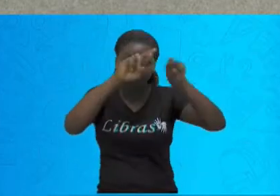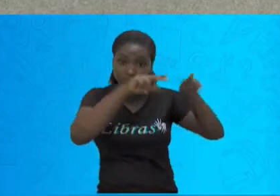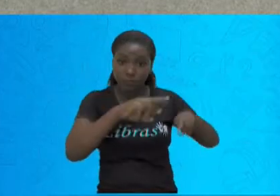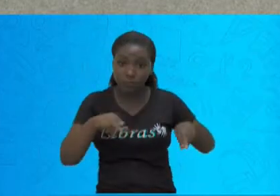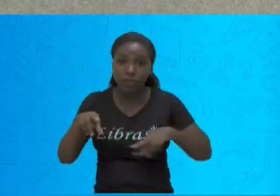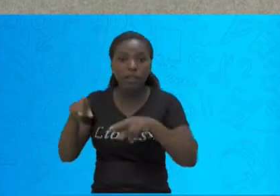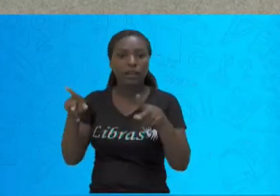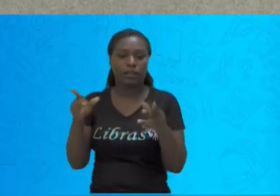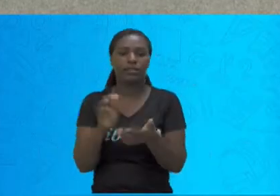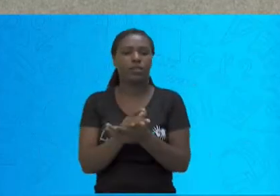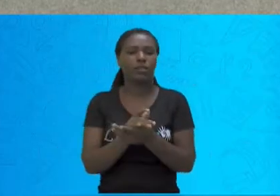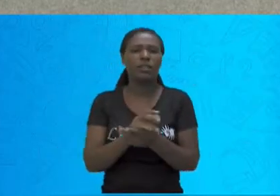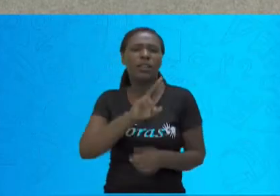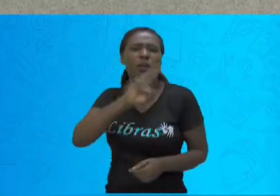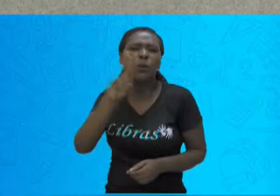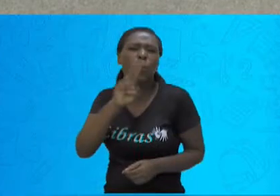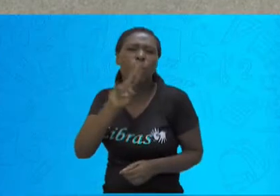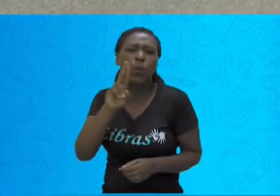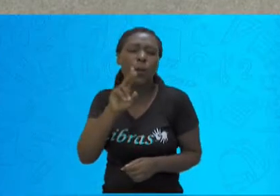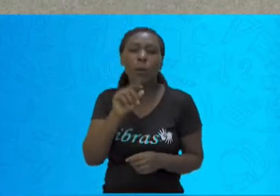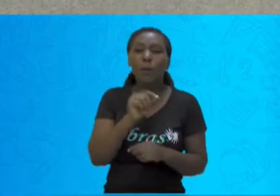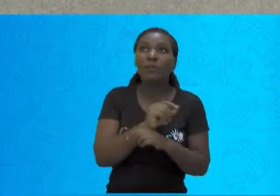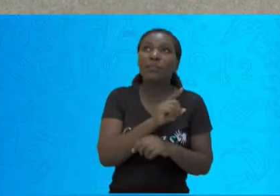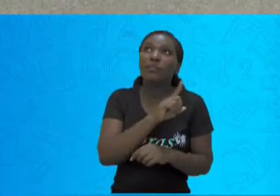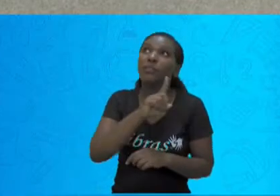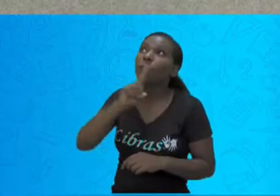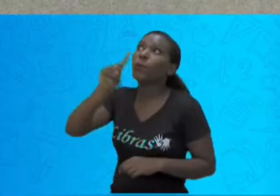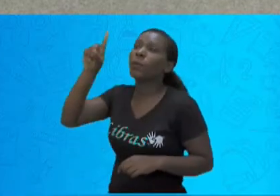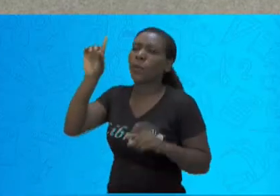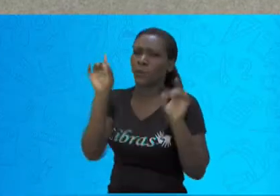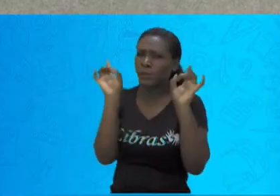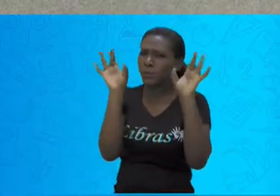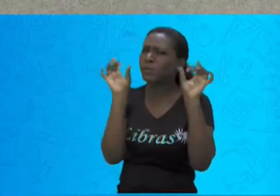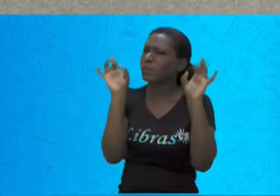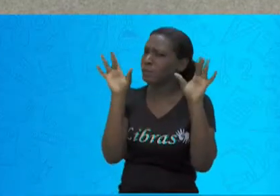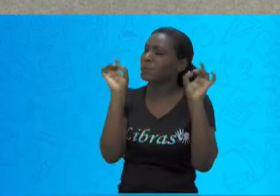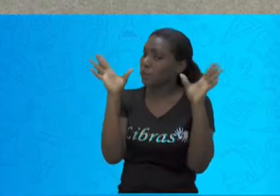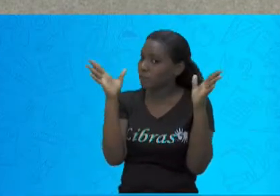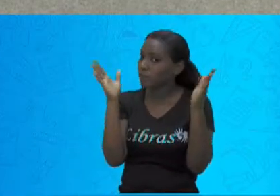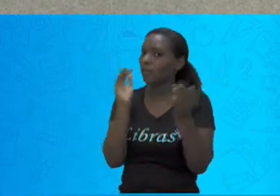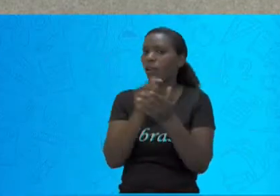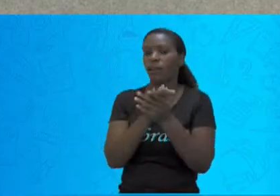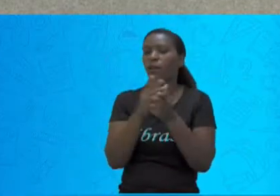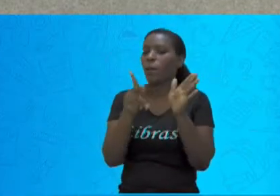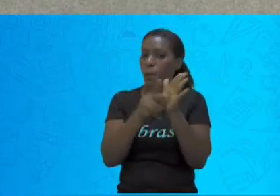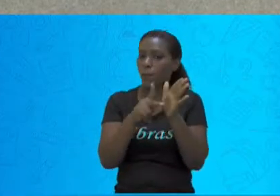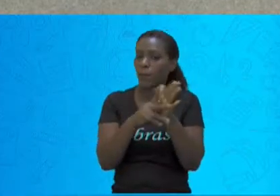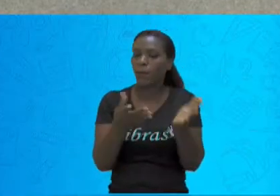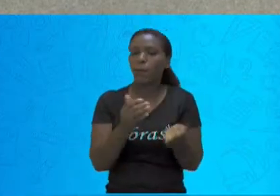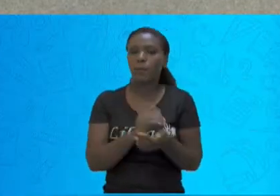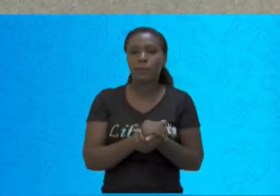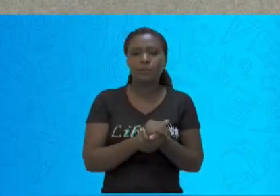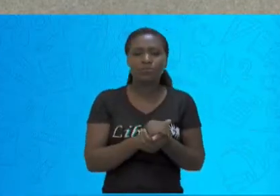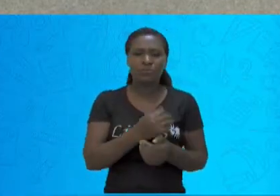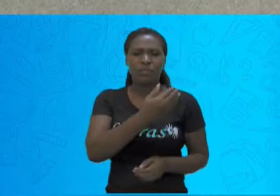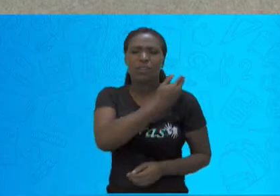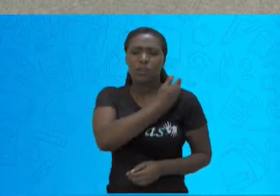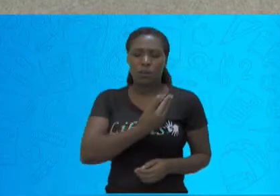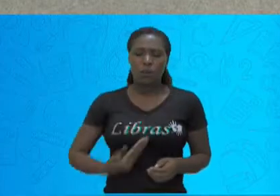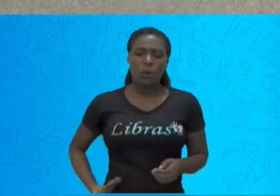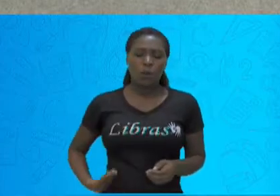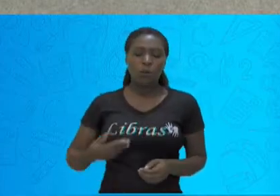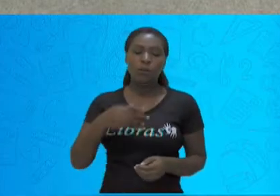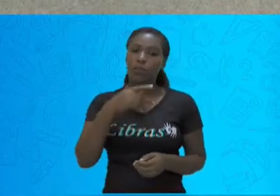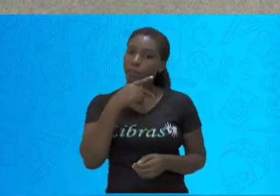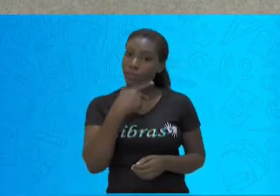divindade ou um deus específico. Esse governo ele era hereditário e os principais